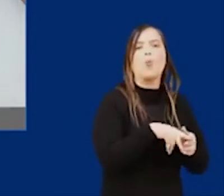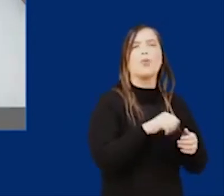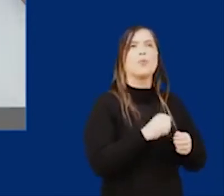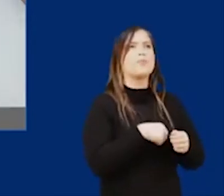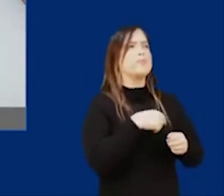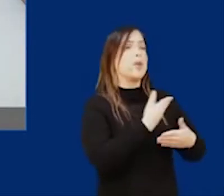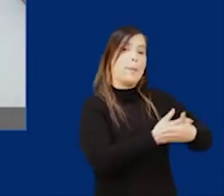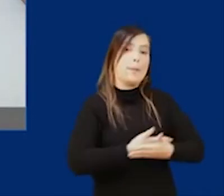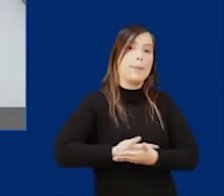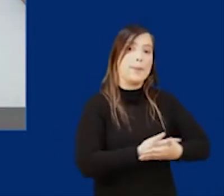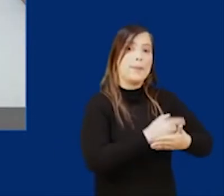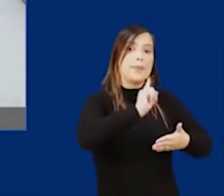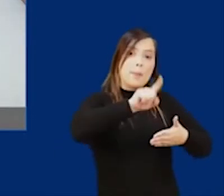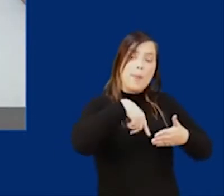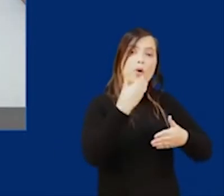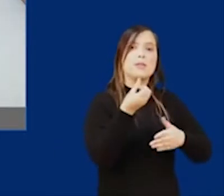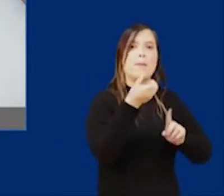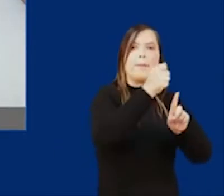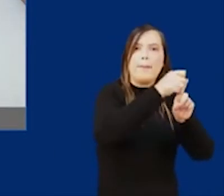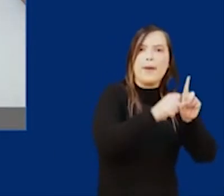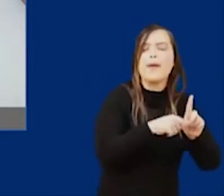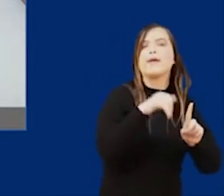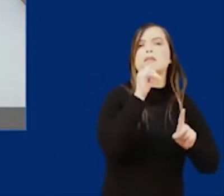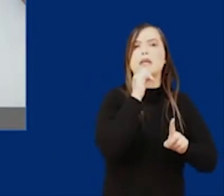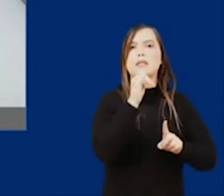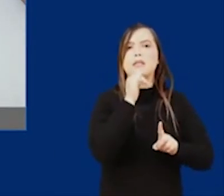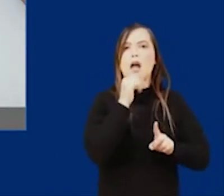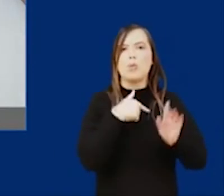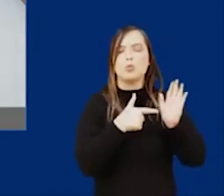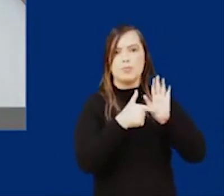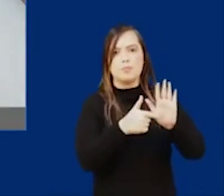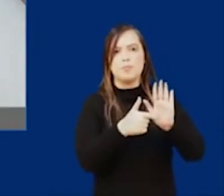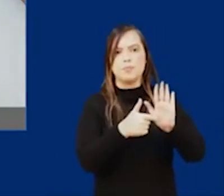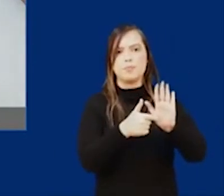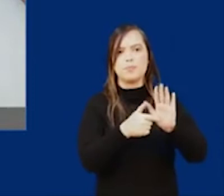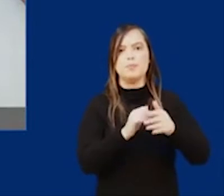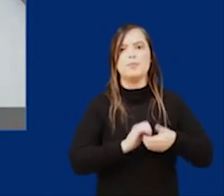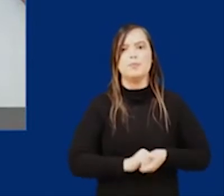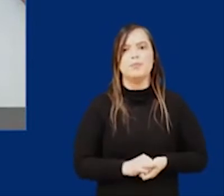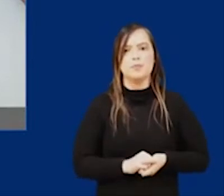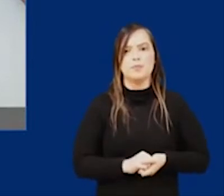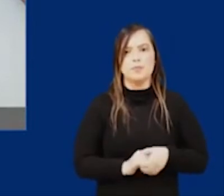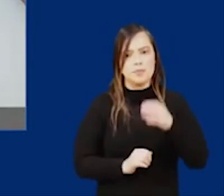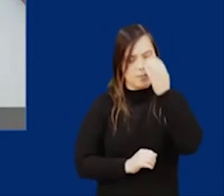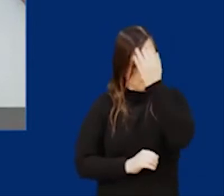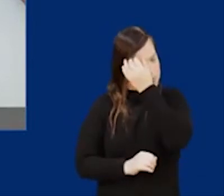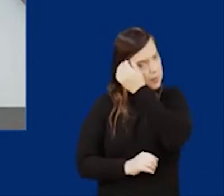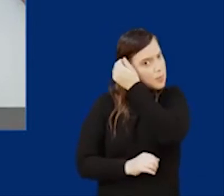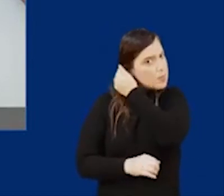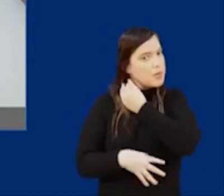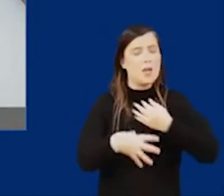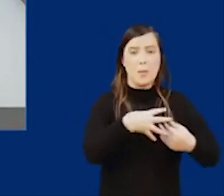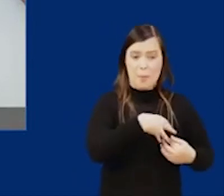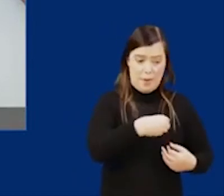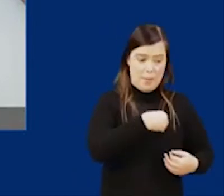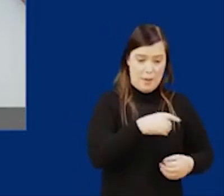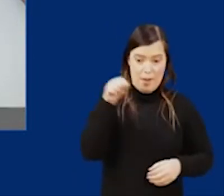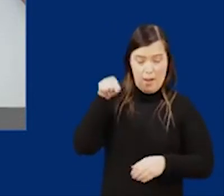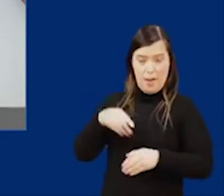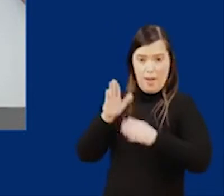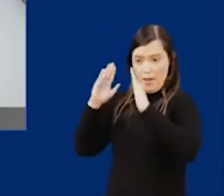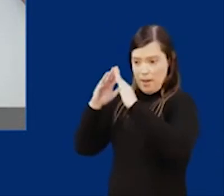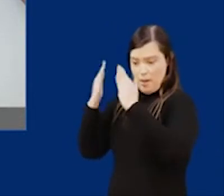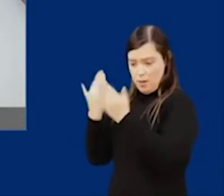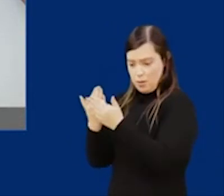já tem depois de 6 meses, é até um exemplo que eu estou passando, né, e ele mama muito pouco na escola, né, na creche, mas